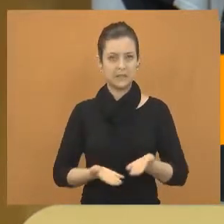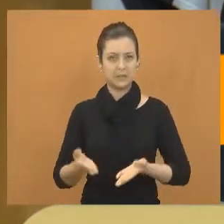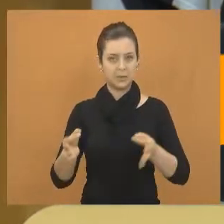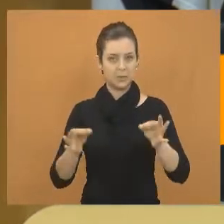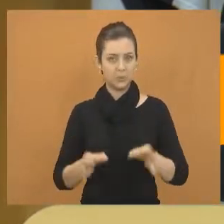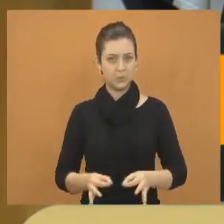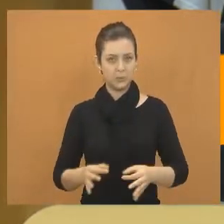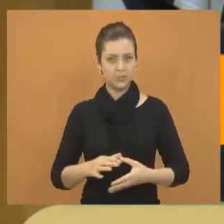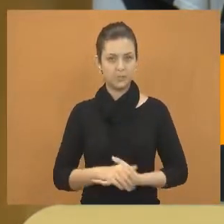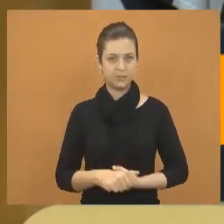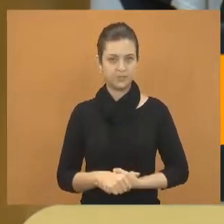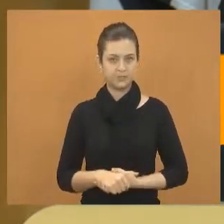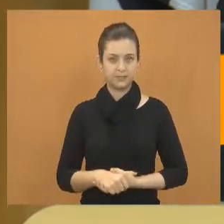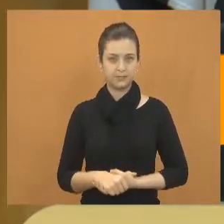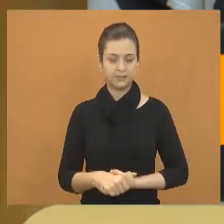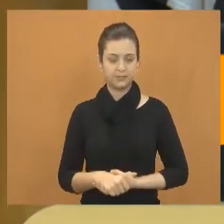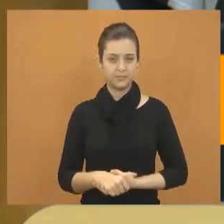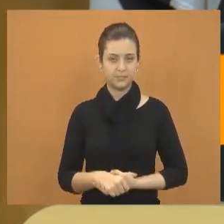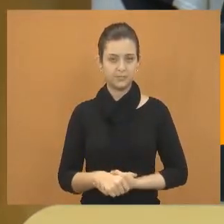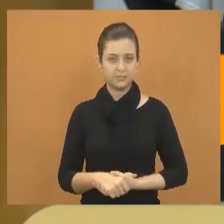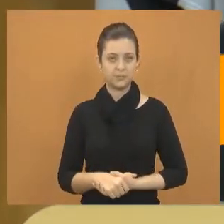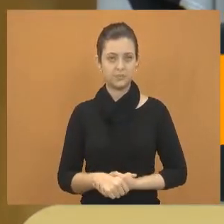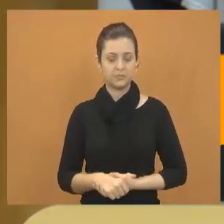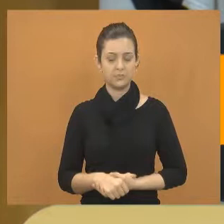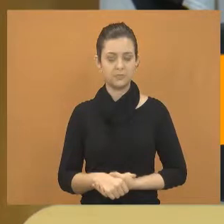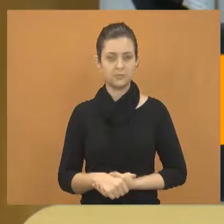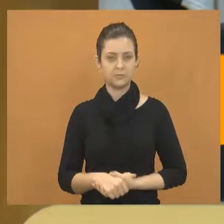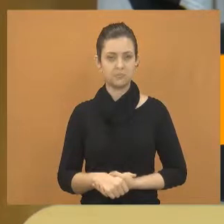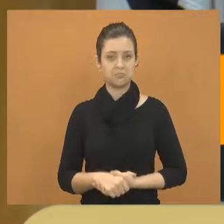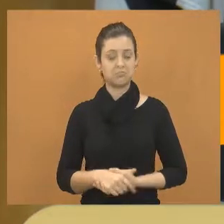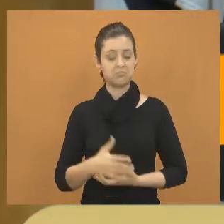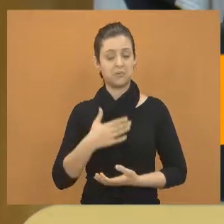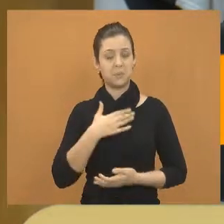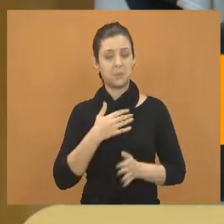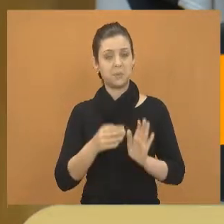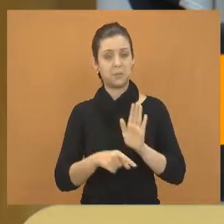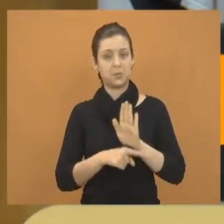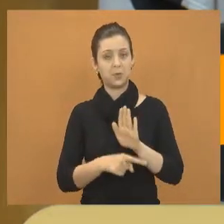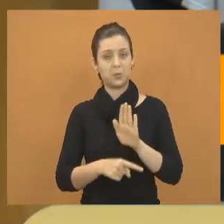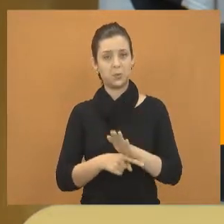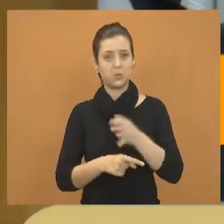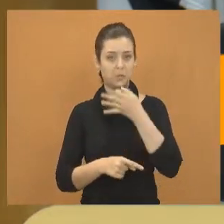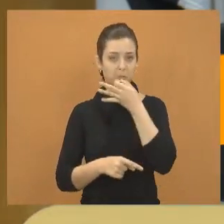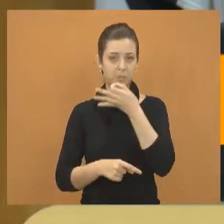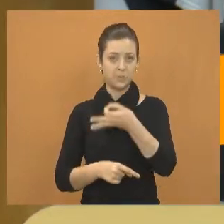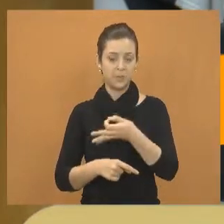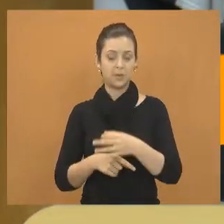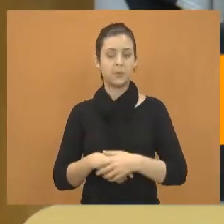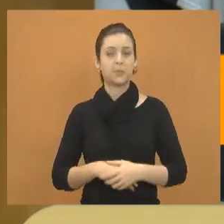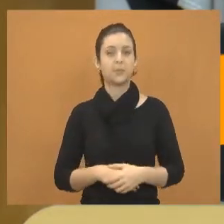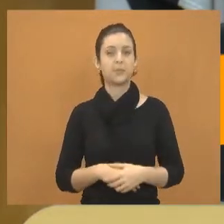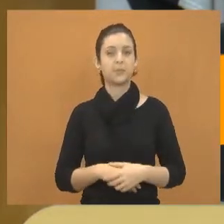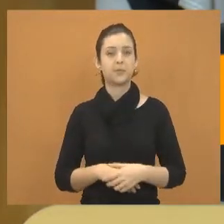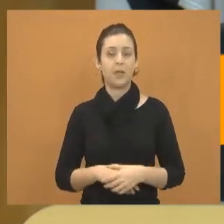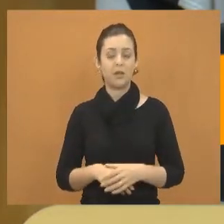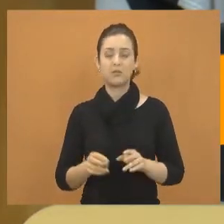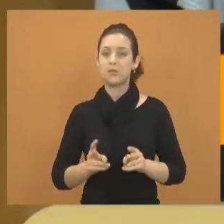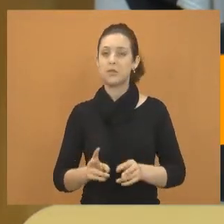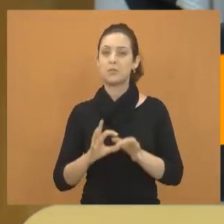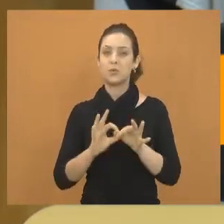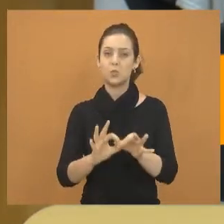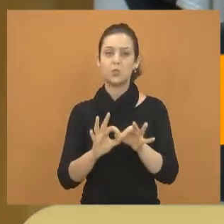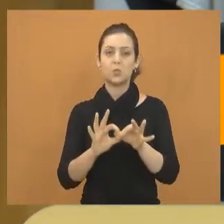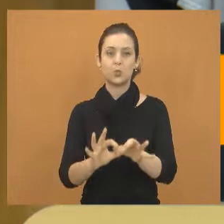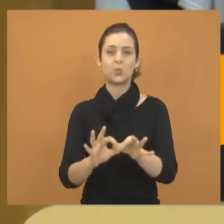adequado nos postos de saúde. Então, aqui, deixo minha contribuição, dizer que estaremos sempre